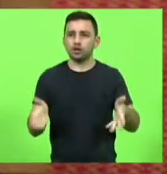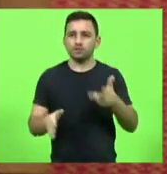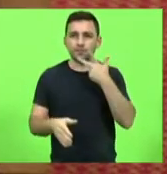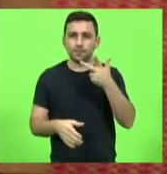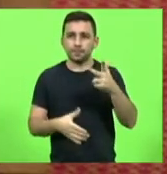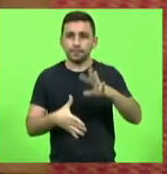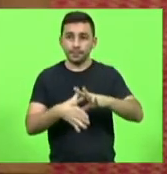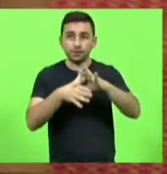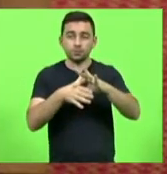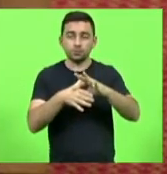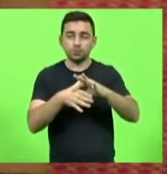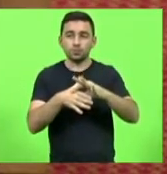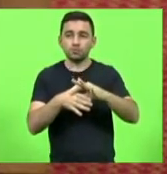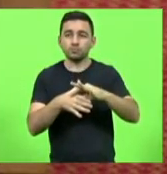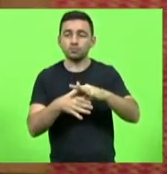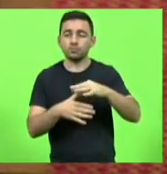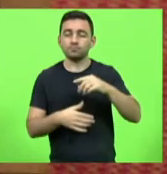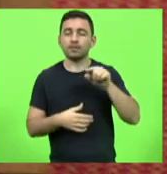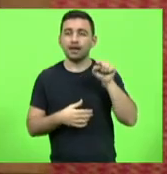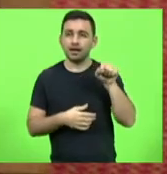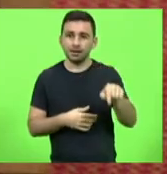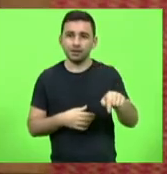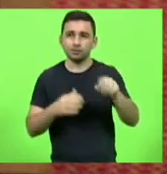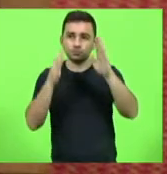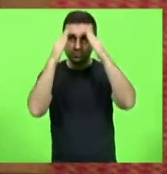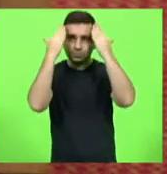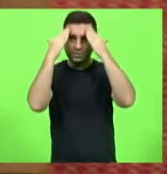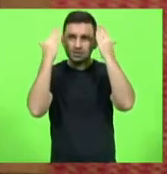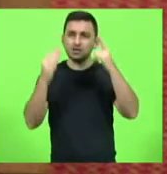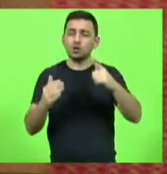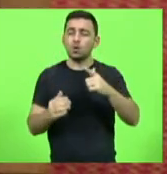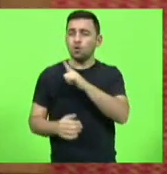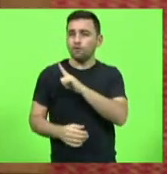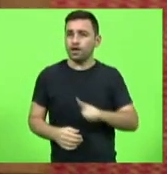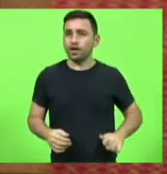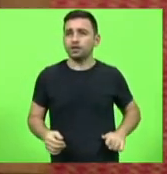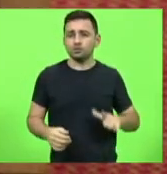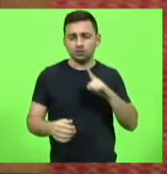Zé Milton, o governo vai e já tem um cronograma dos...